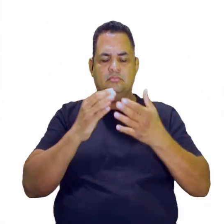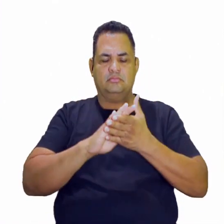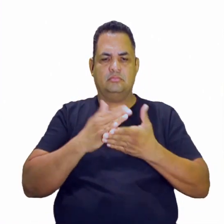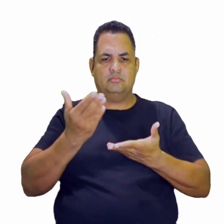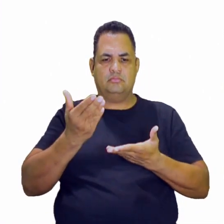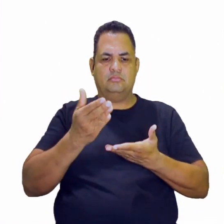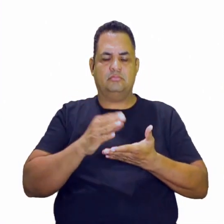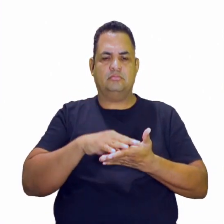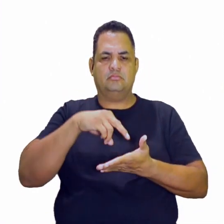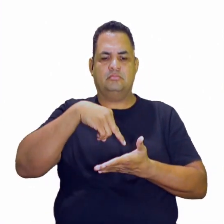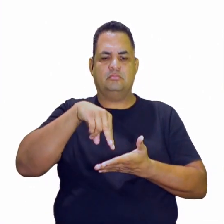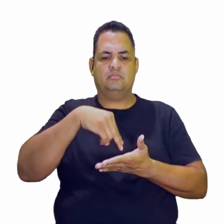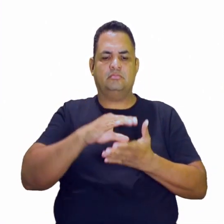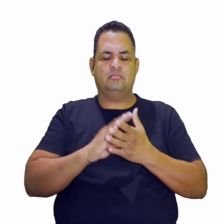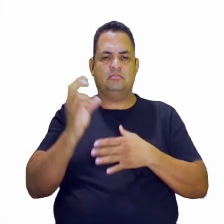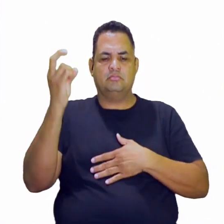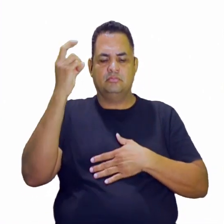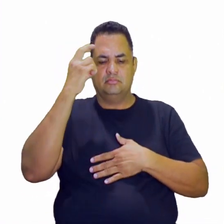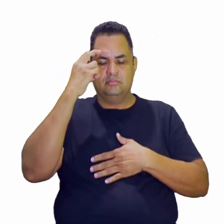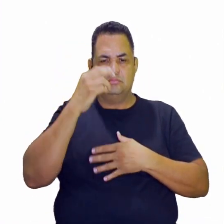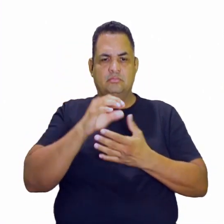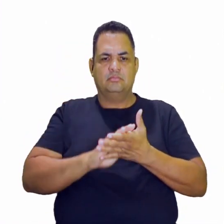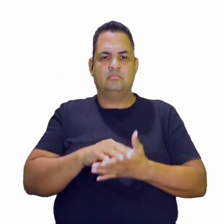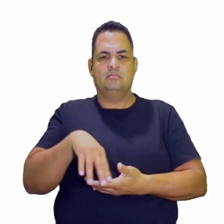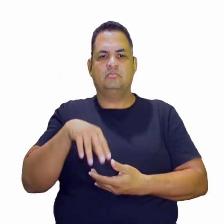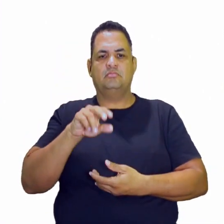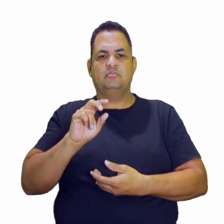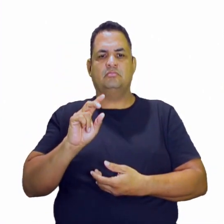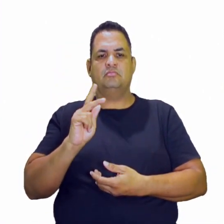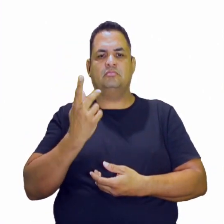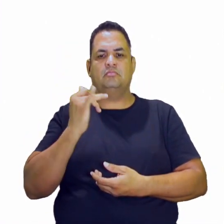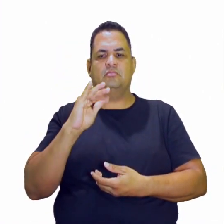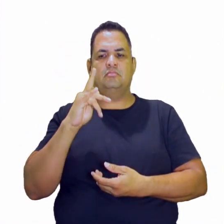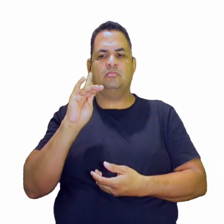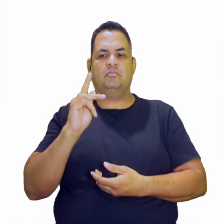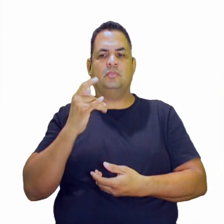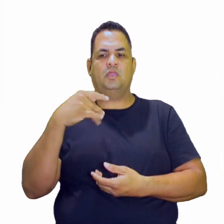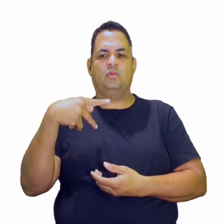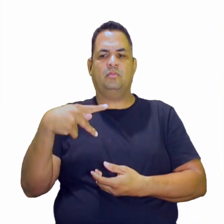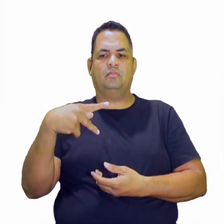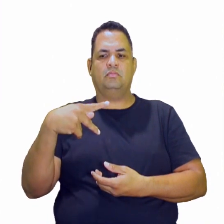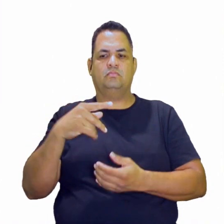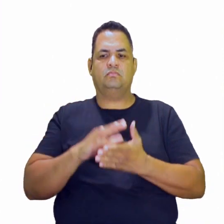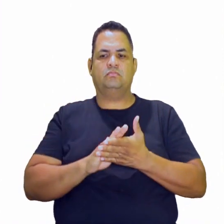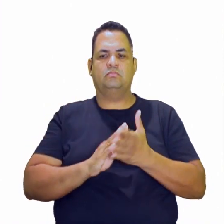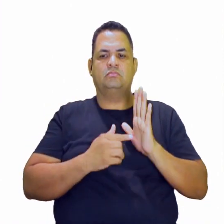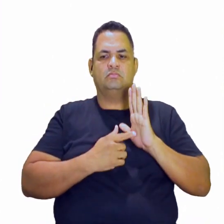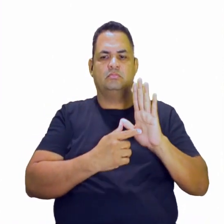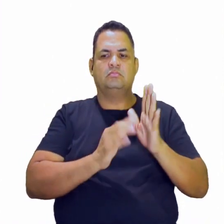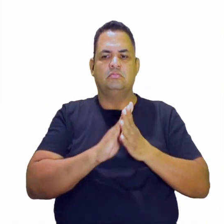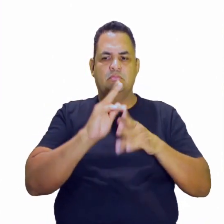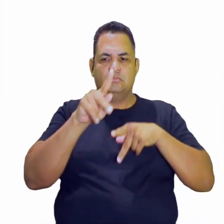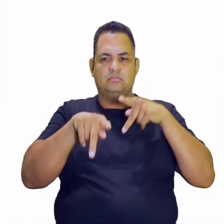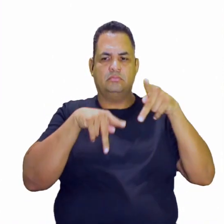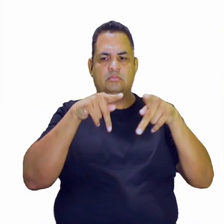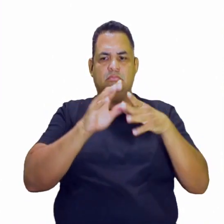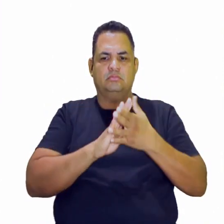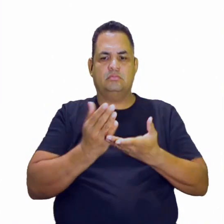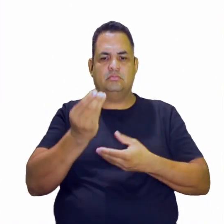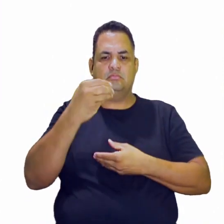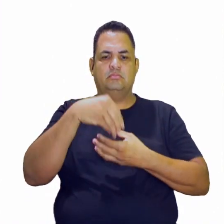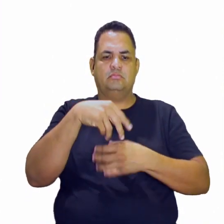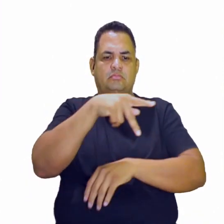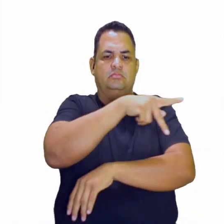da cultura hip hop que fazem apresentações ao público, né, que estão nas